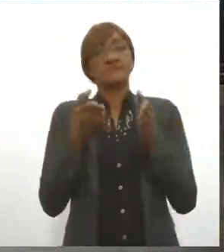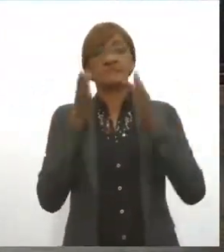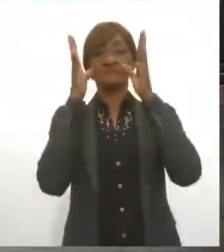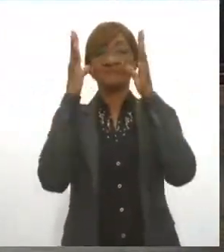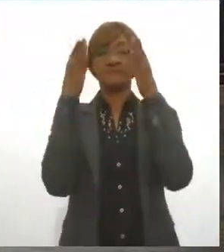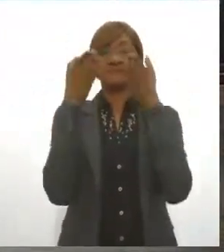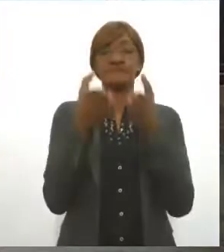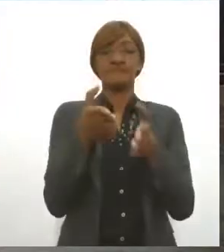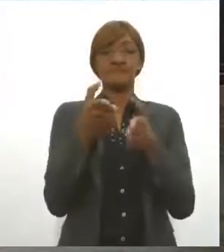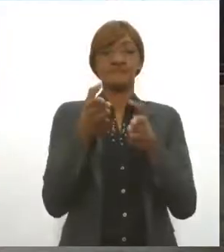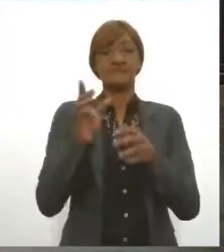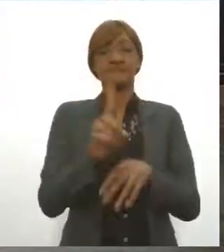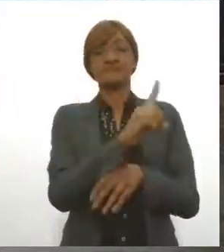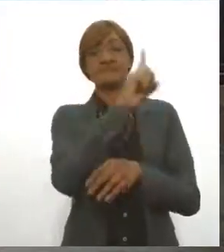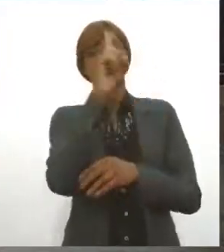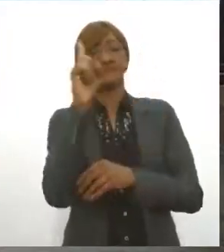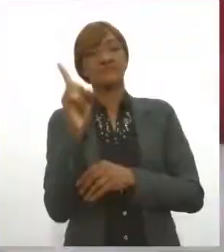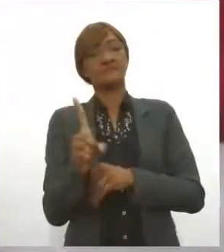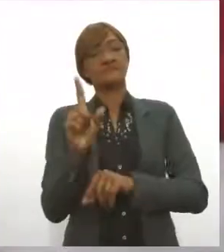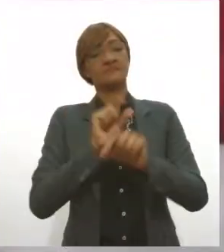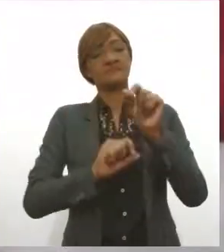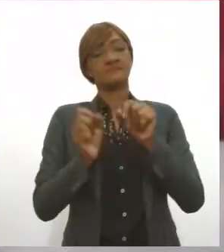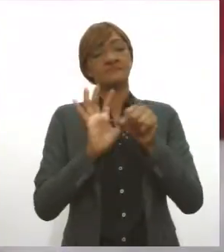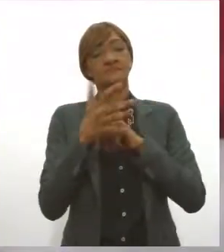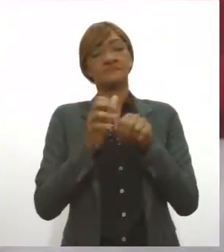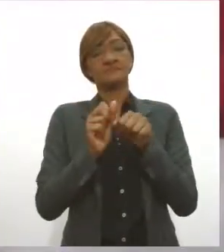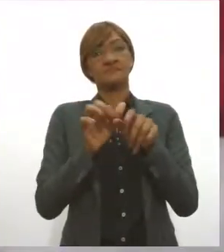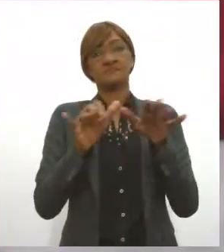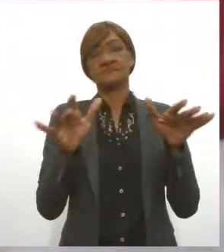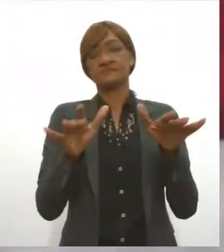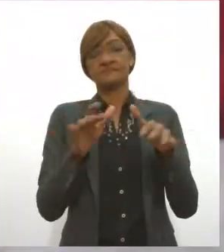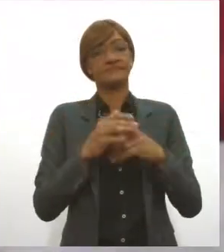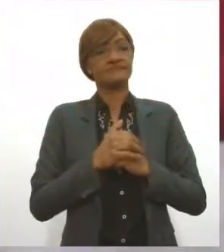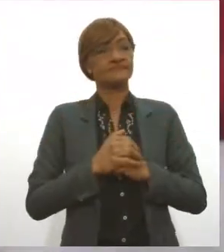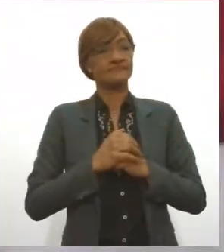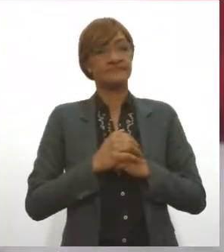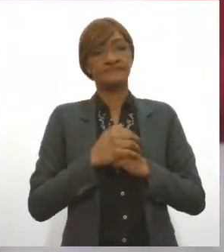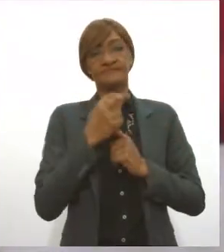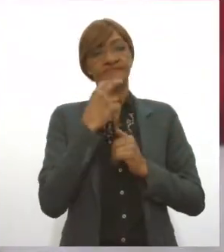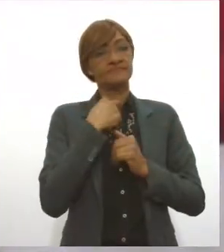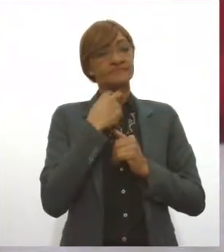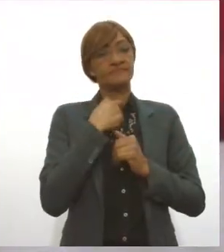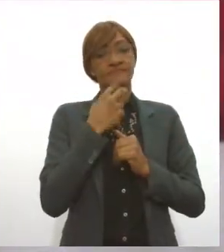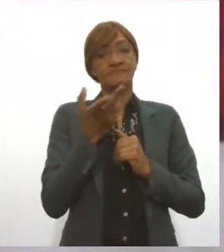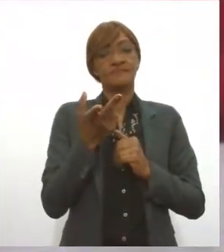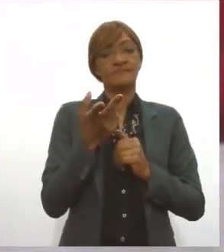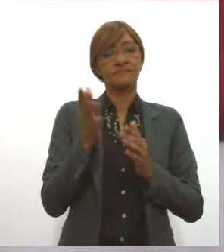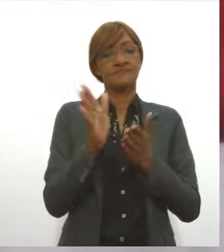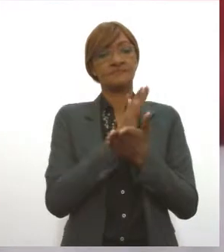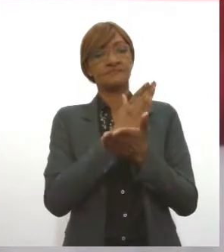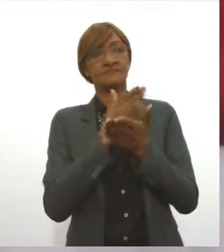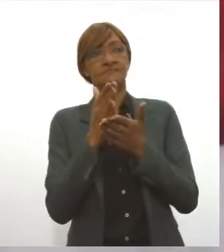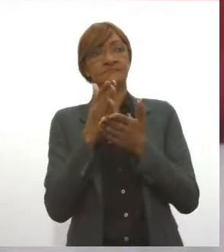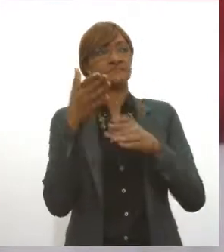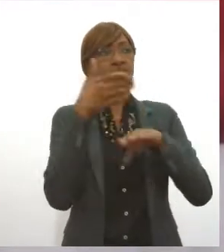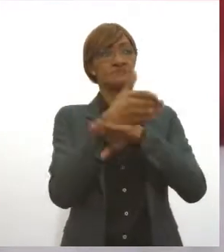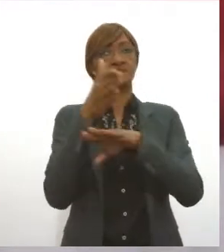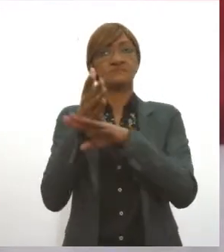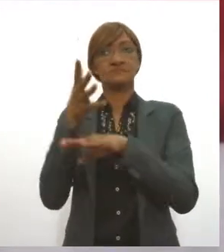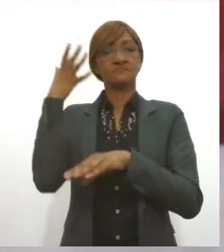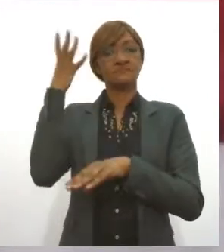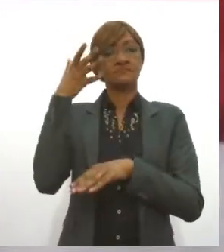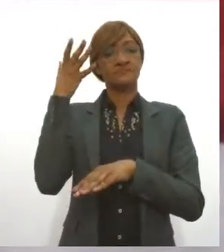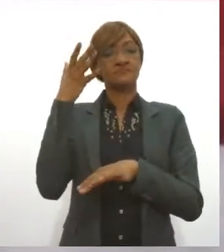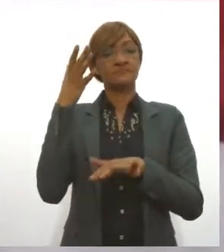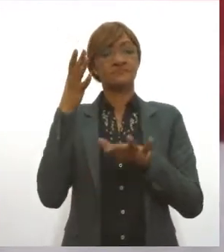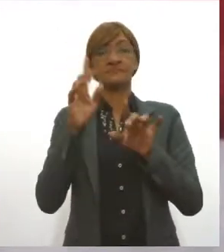diante dessa pandemia, nós não podemos fazer algumas ações que aglomerem, mas